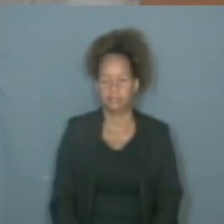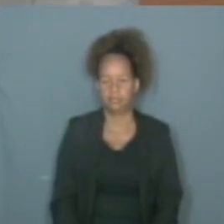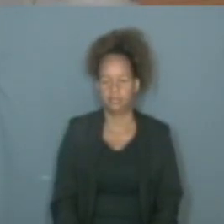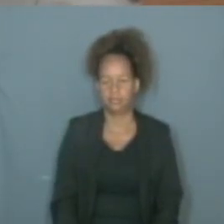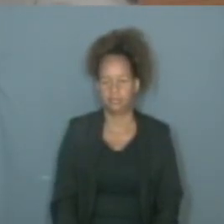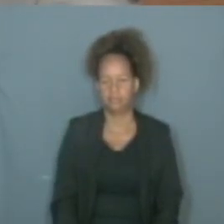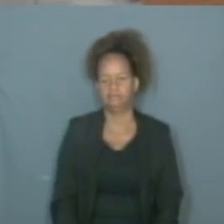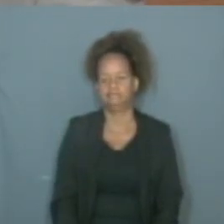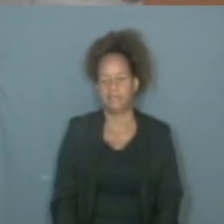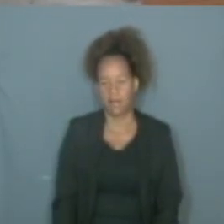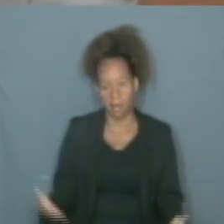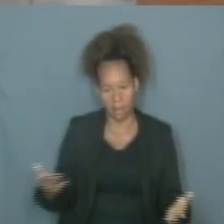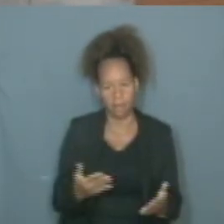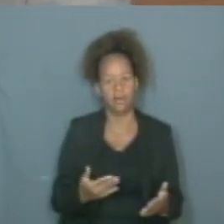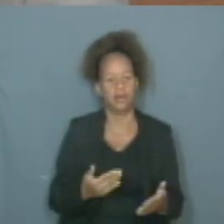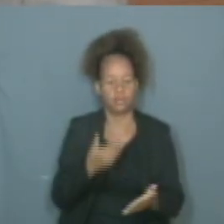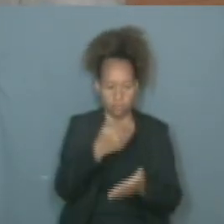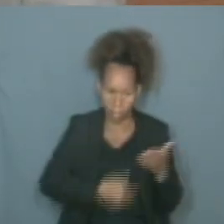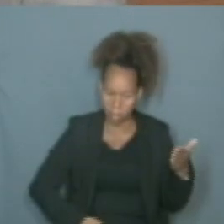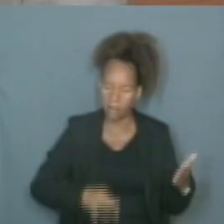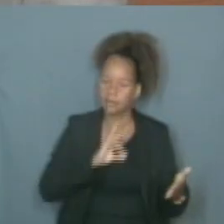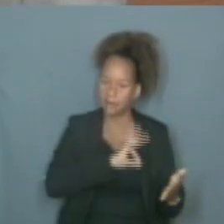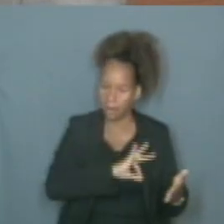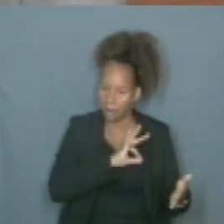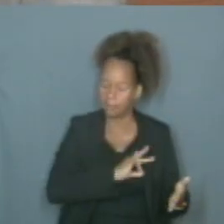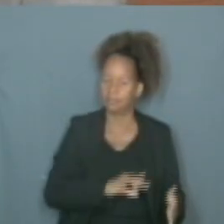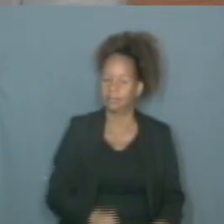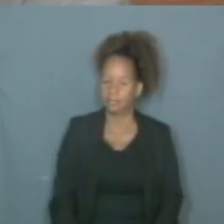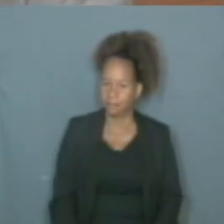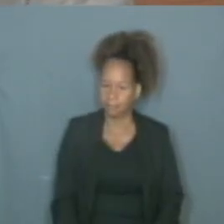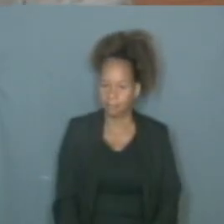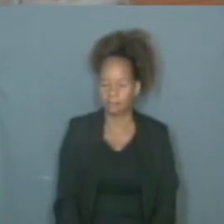é debitado do salário dos servidores.